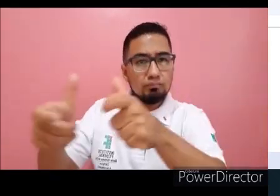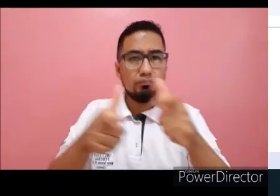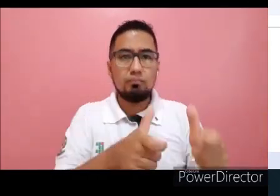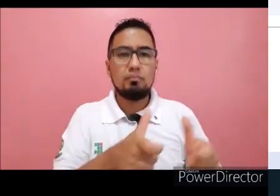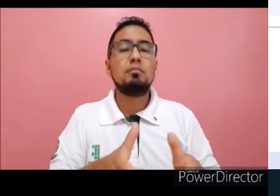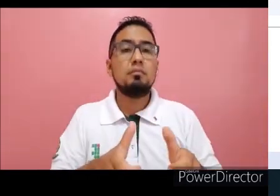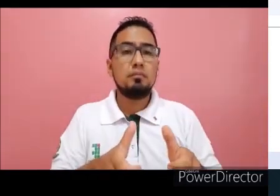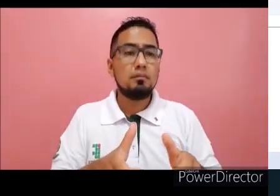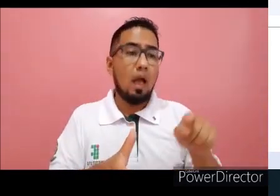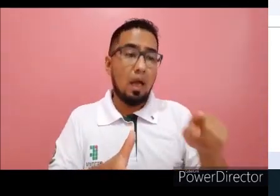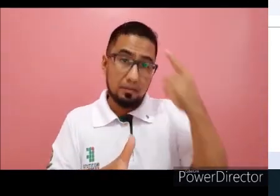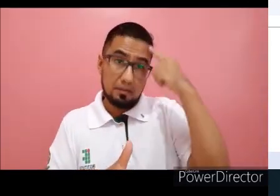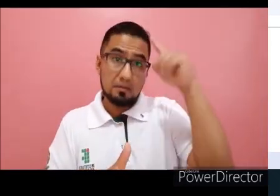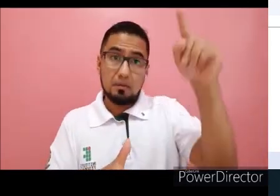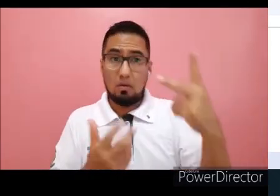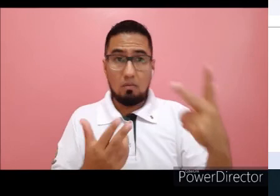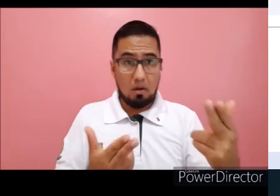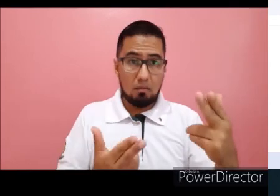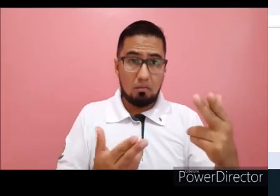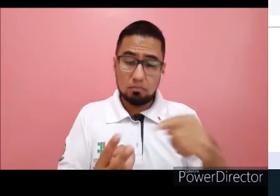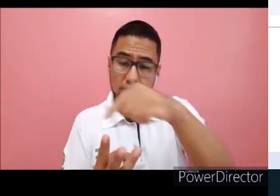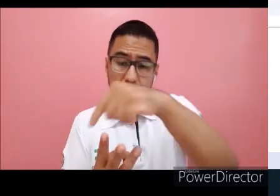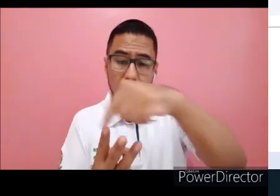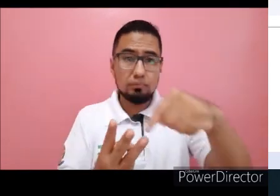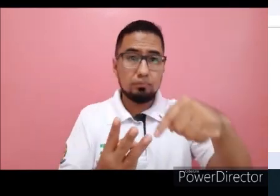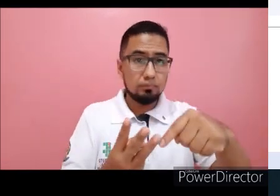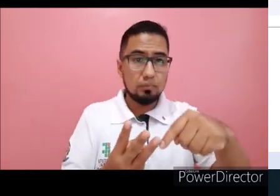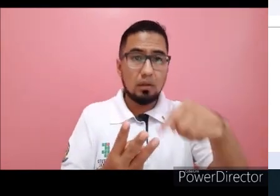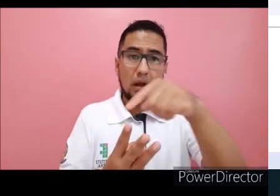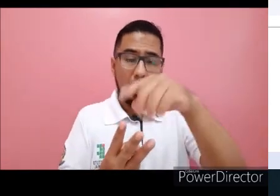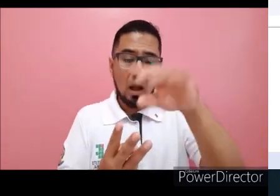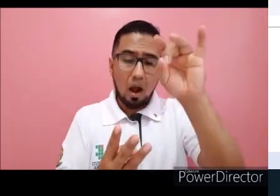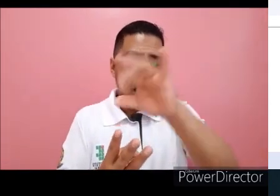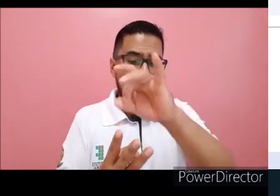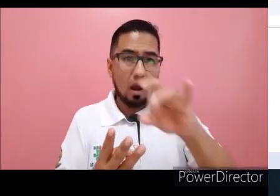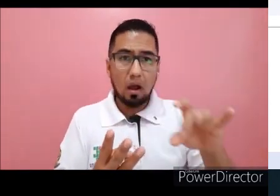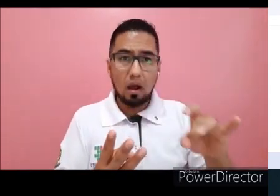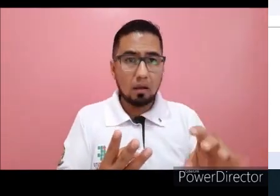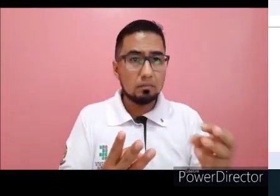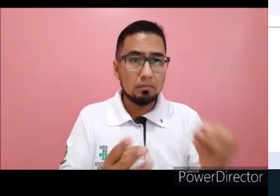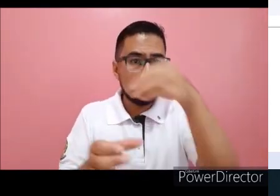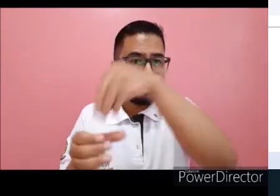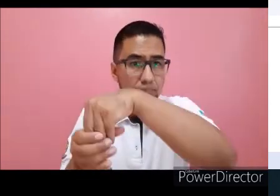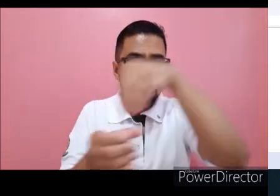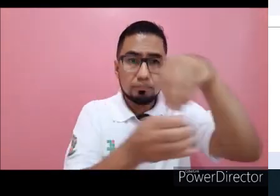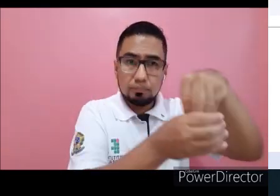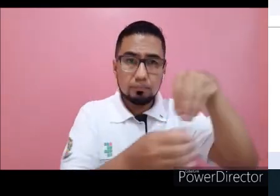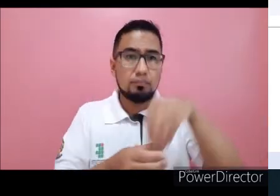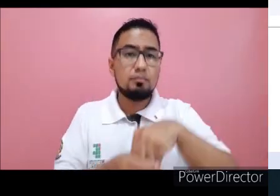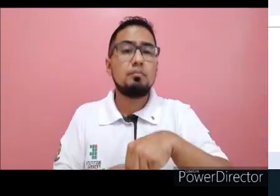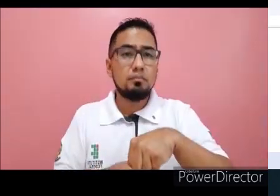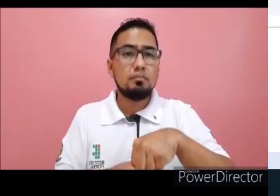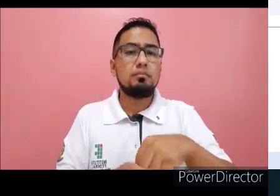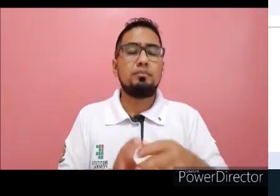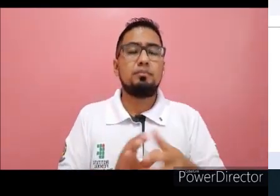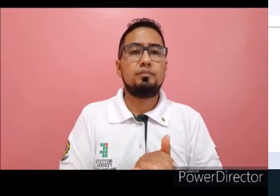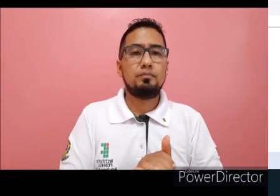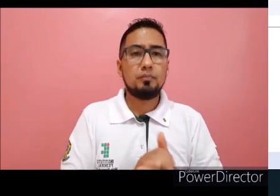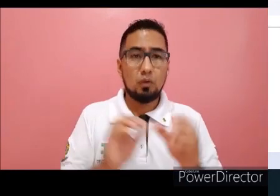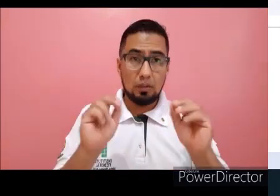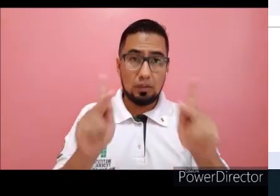fácil? Fica, né, pessoal? É a mesma ideia. Está aqui um pacote model, um pacote teste, um pacote view, um pacote controller,